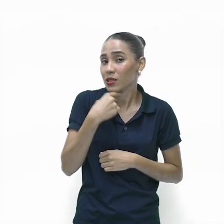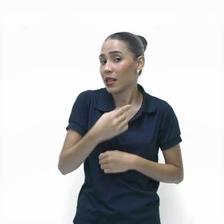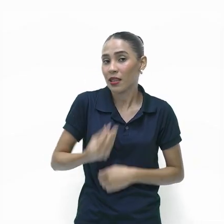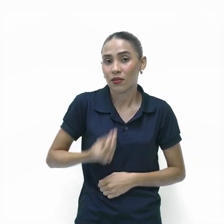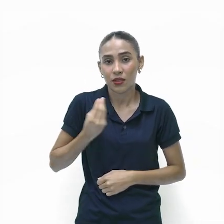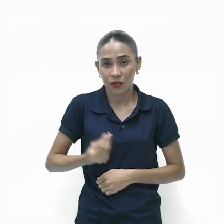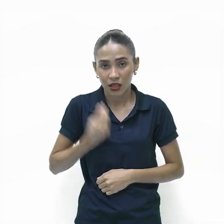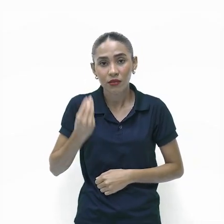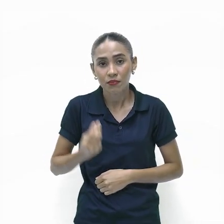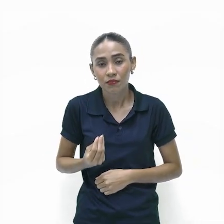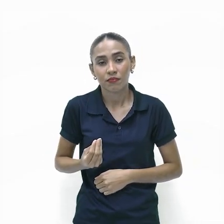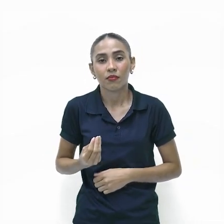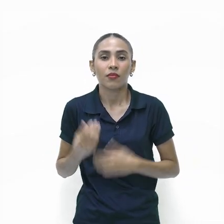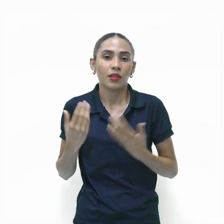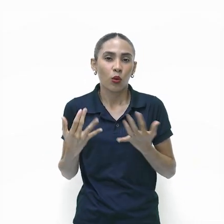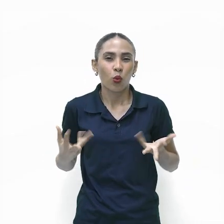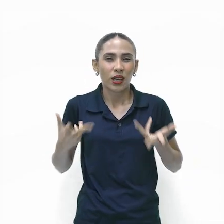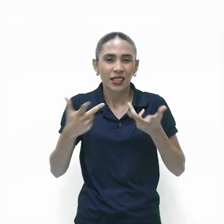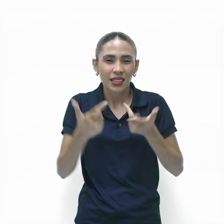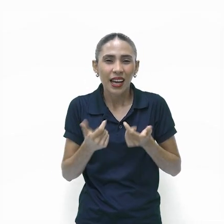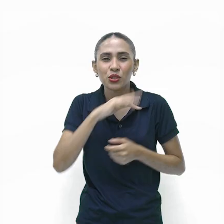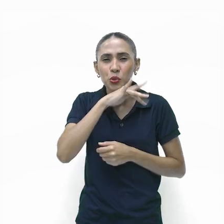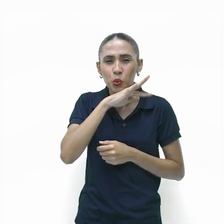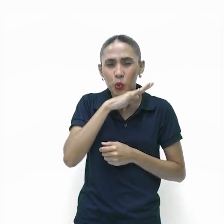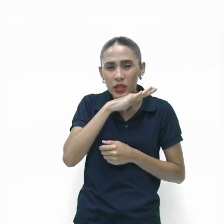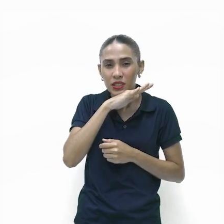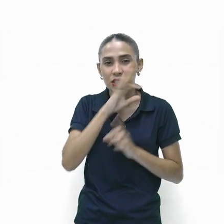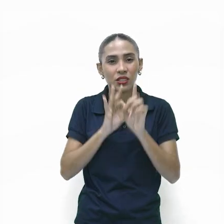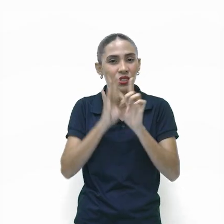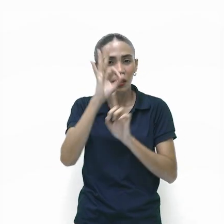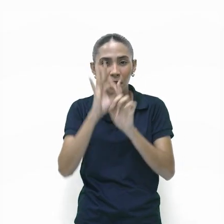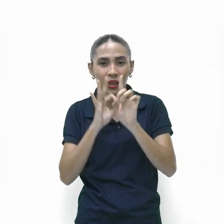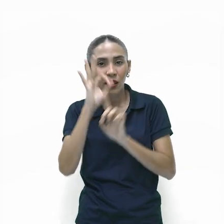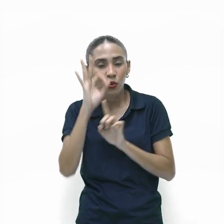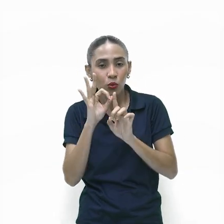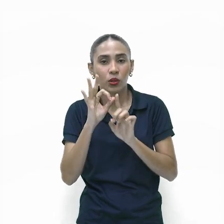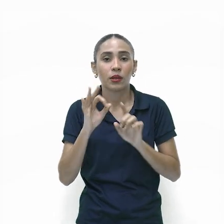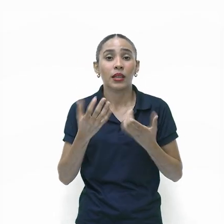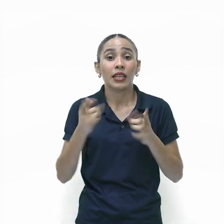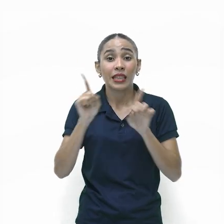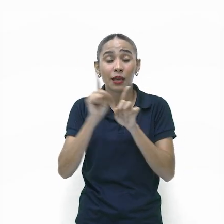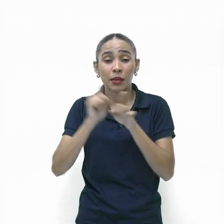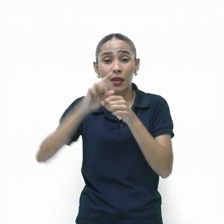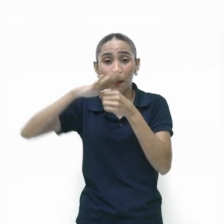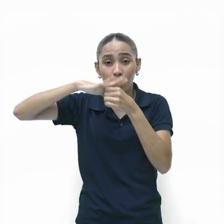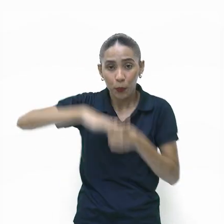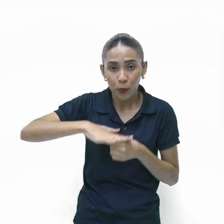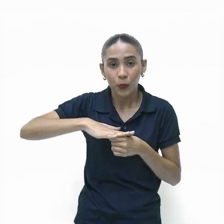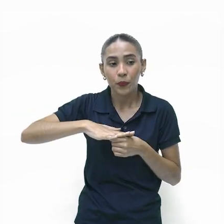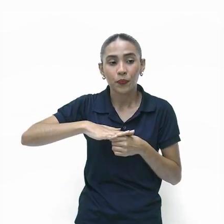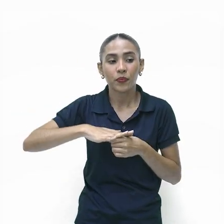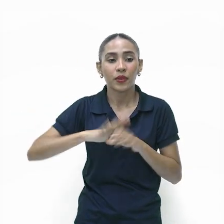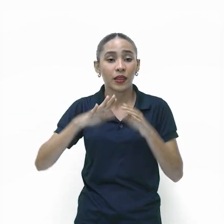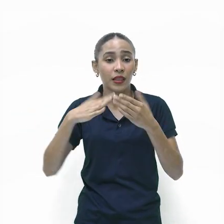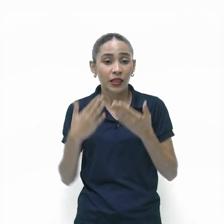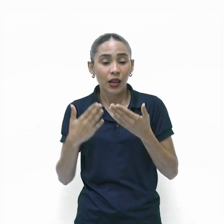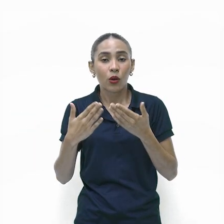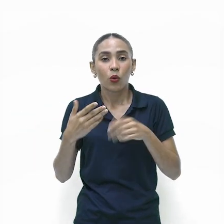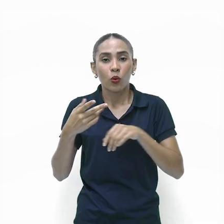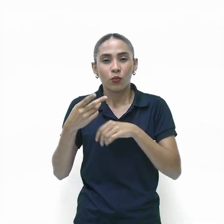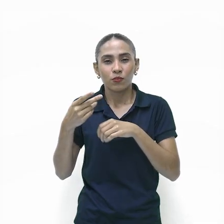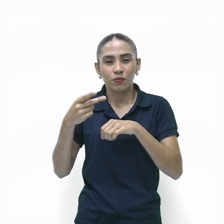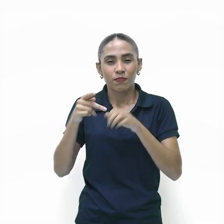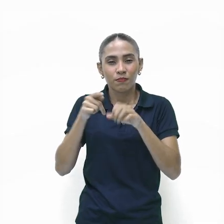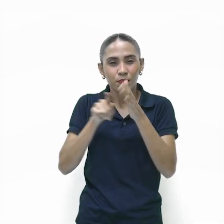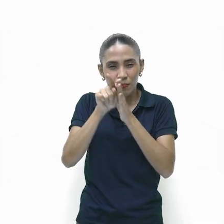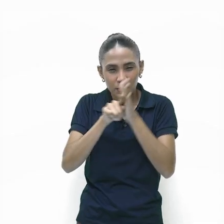não conseguiria sobreviver, né? São condições altas ou baixas de temperatura e pressão, né? Então, os cientistas